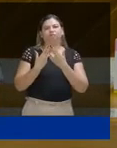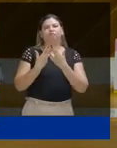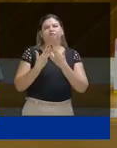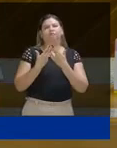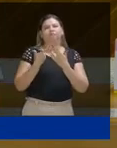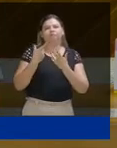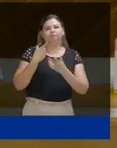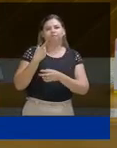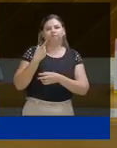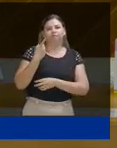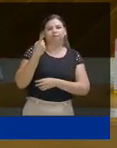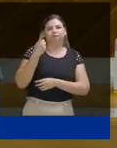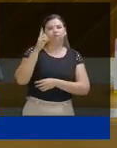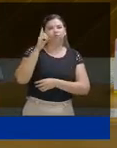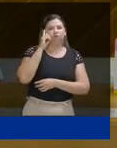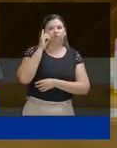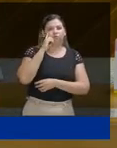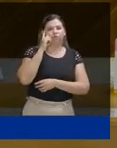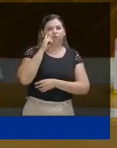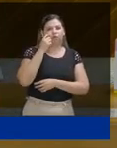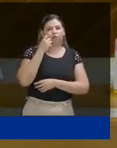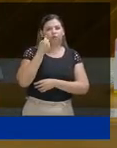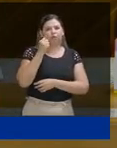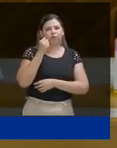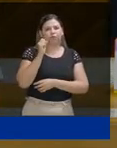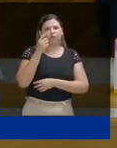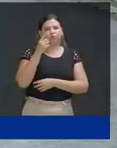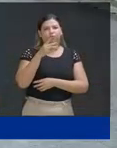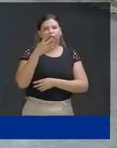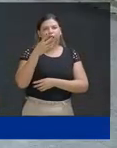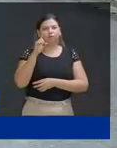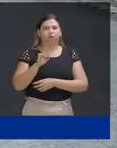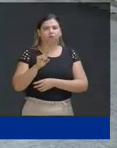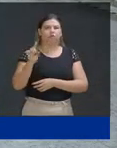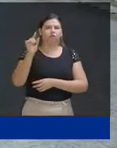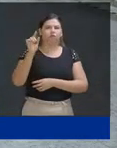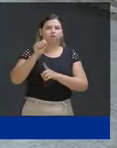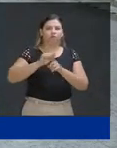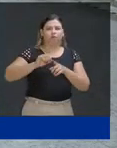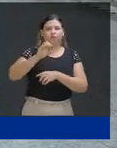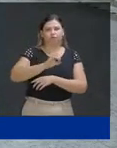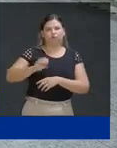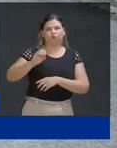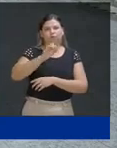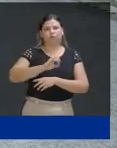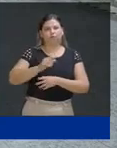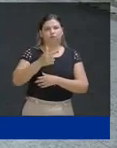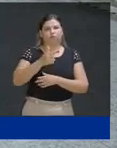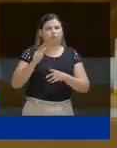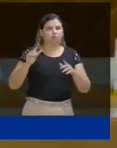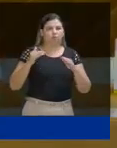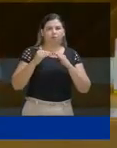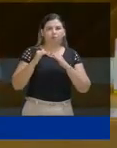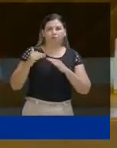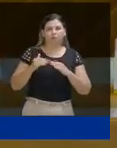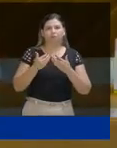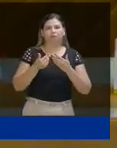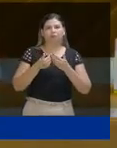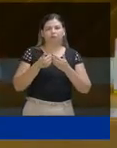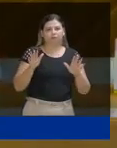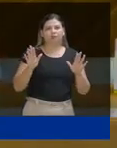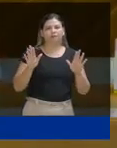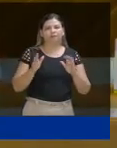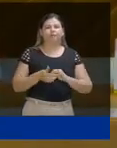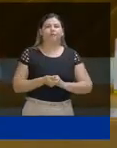de Desembargador Carmo Antônio, negro de pele 4/10/2024. clara, tem Pergunto se há cabelos algum óbice. grisalhos, curtos, Não havendo, está olhos aprovada a amendoados unanimidade. pequenos, castanho escuro,